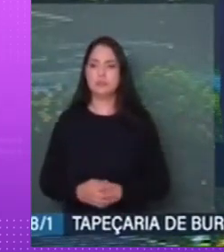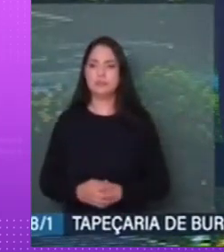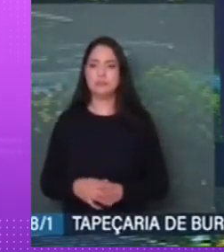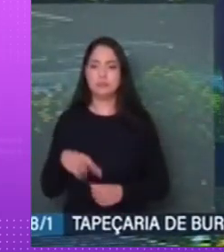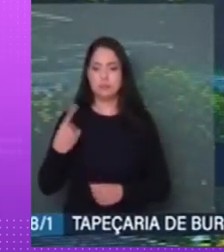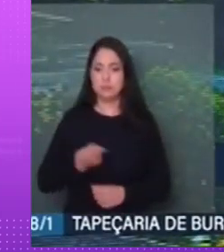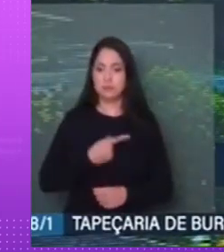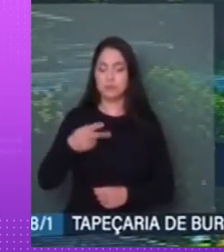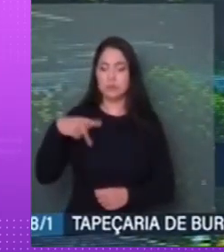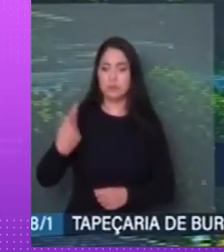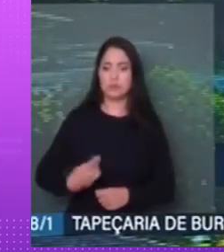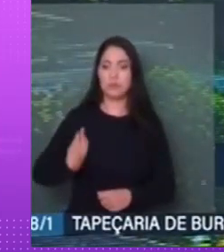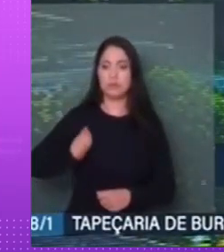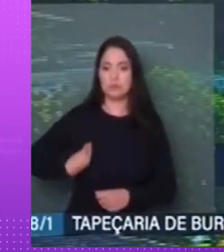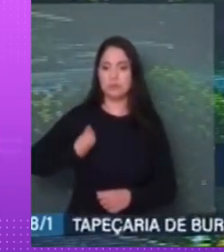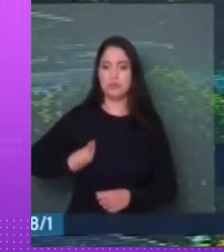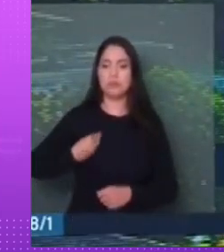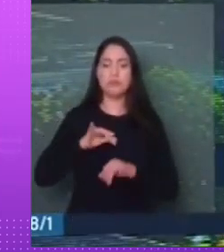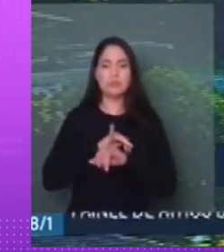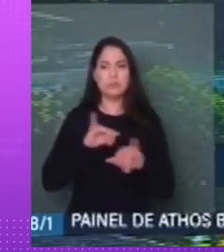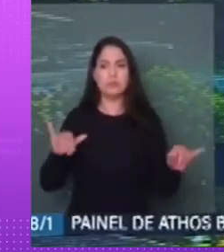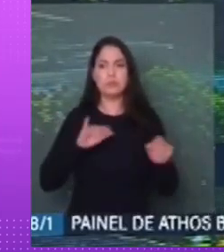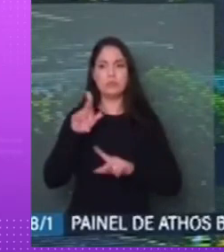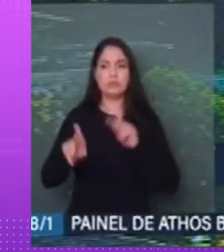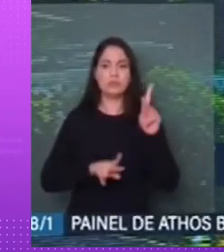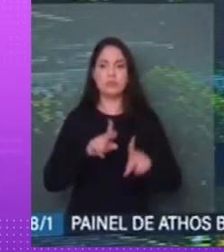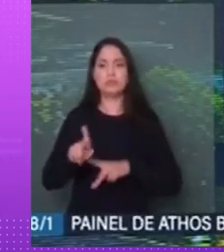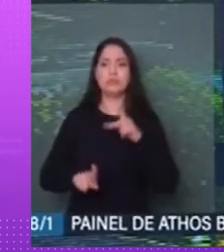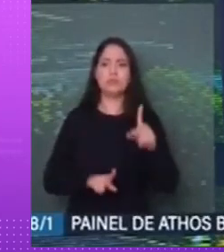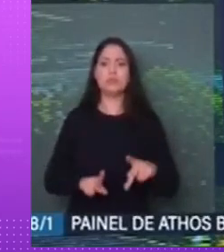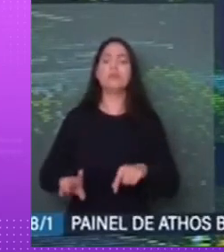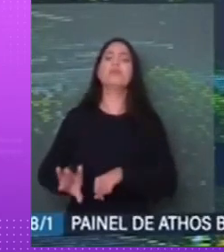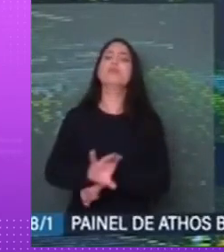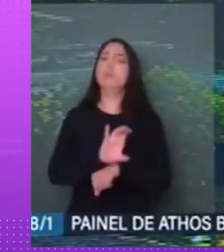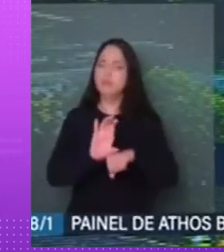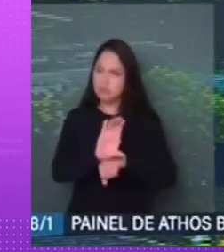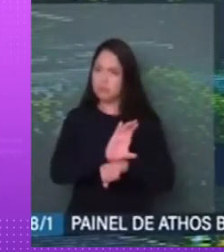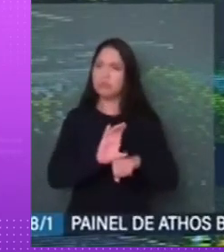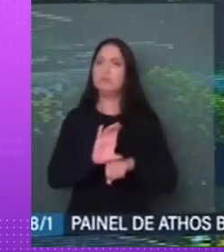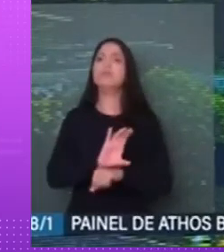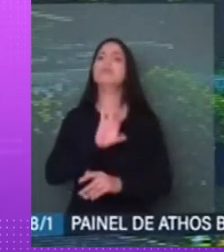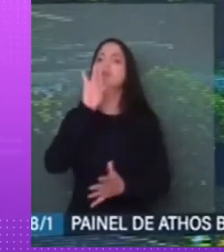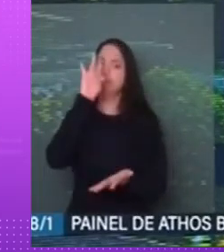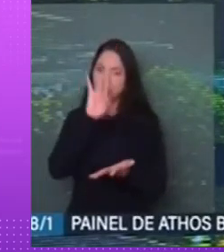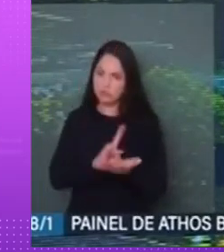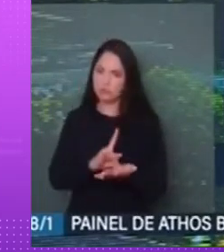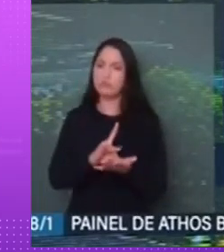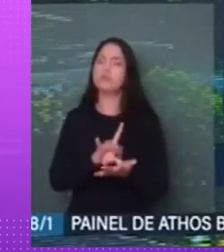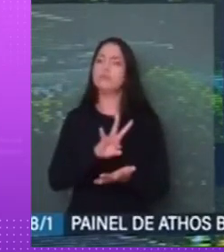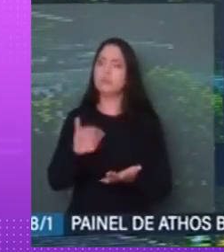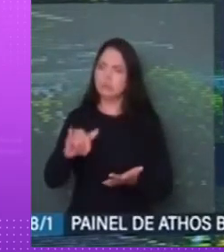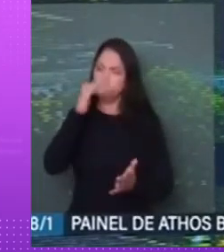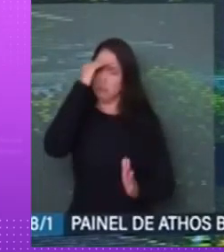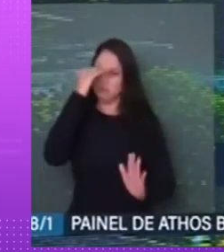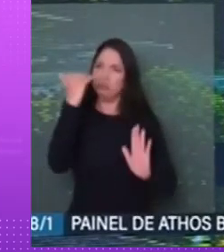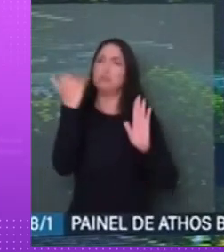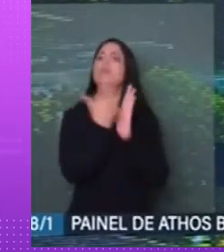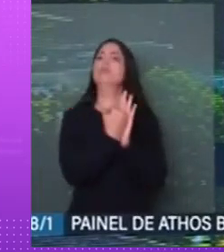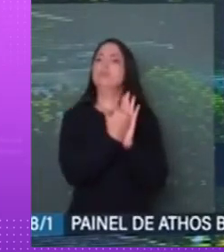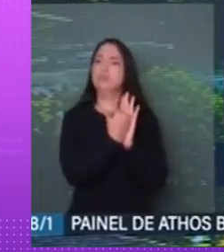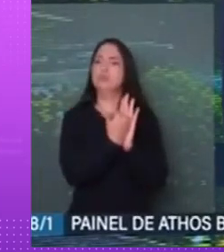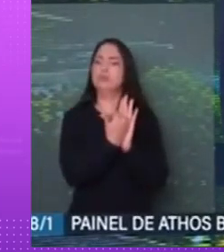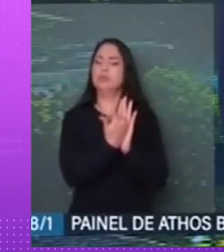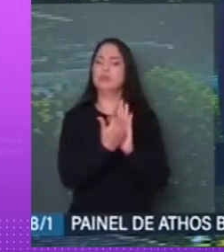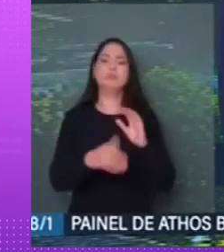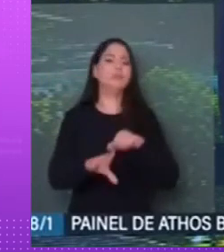é justamente a operação que investiga, né, e busca identificar os financiadores e os fomentadores dos ataques que aconteceram